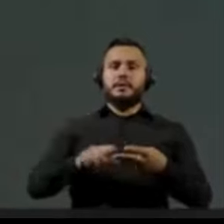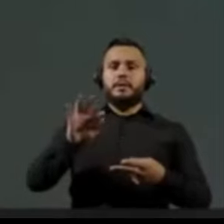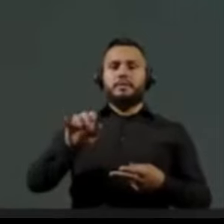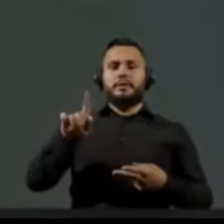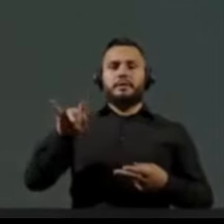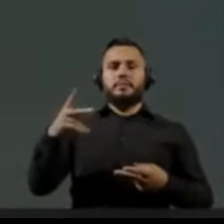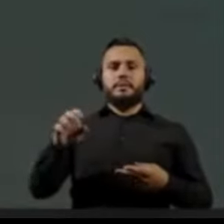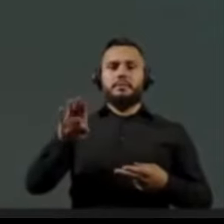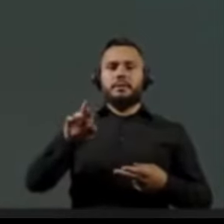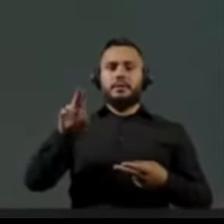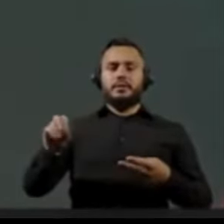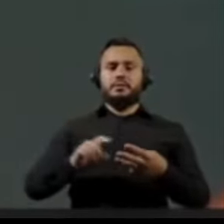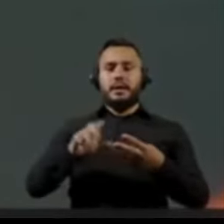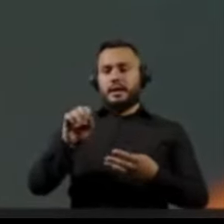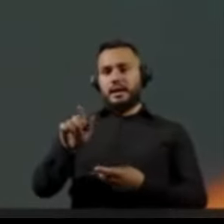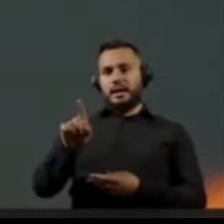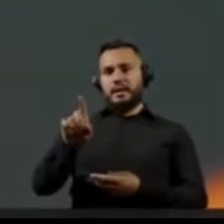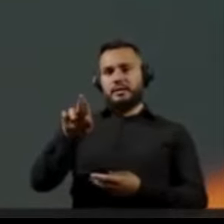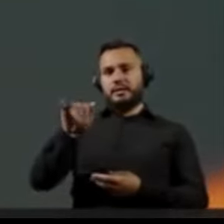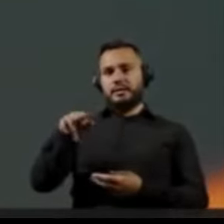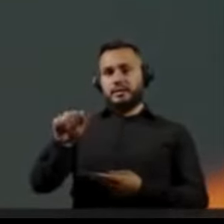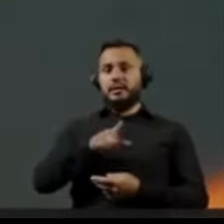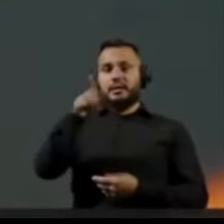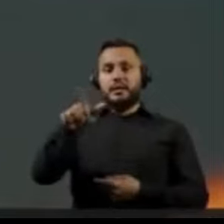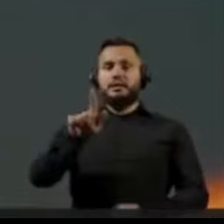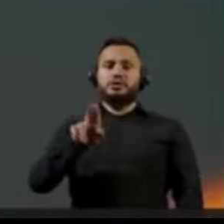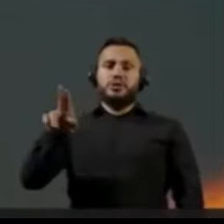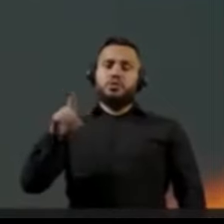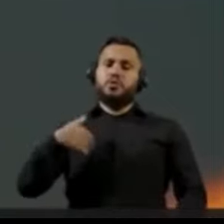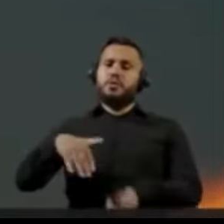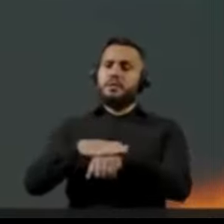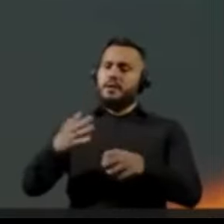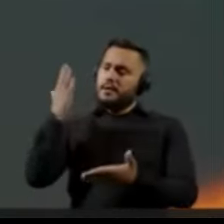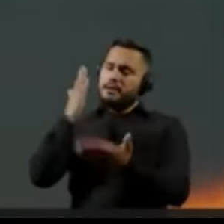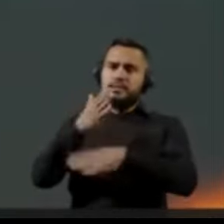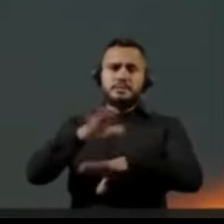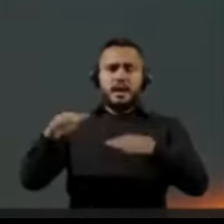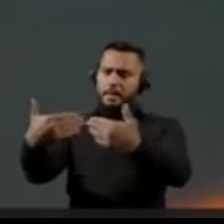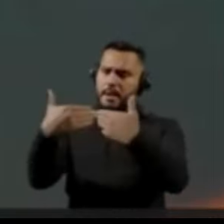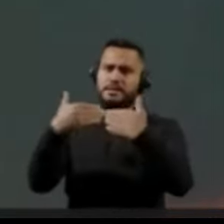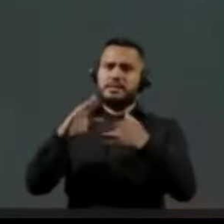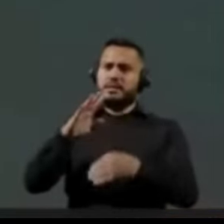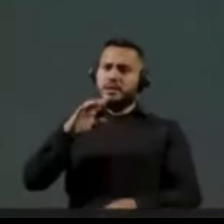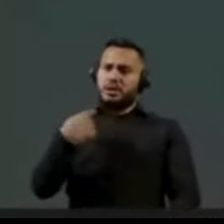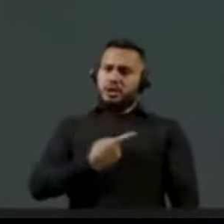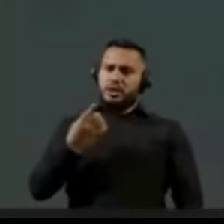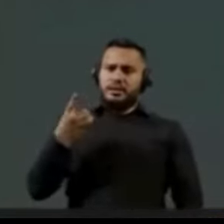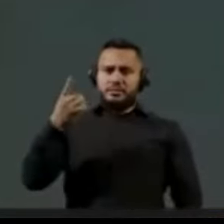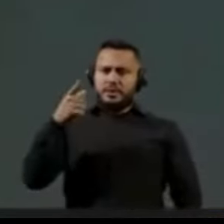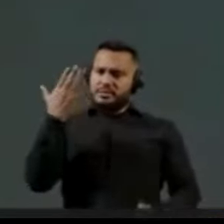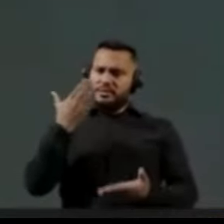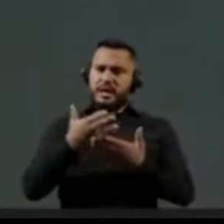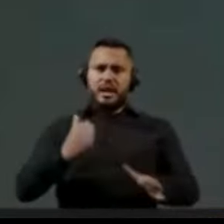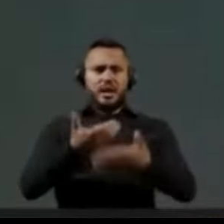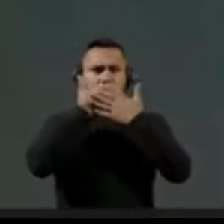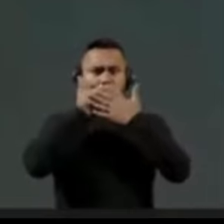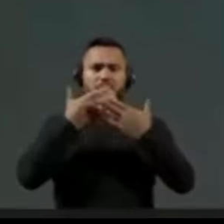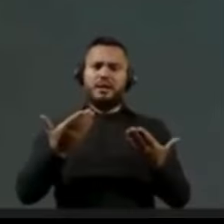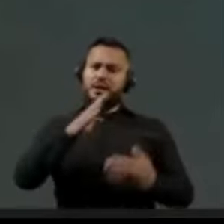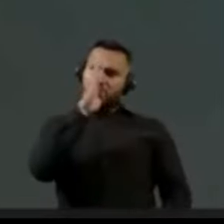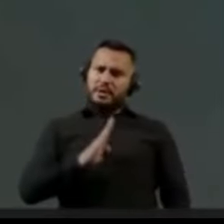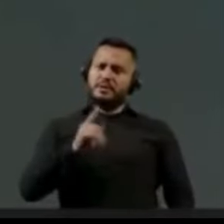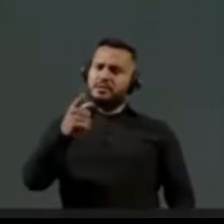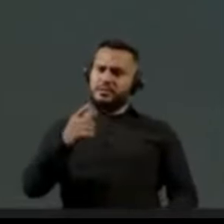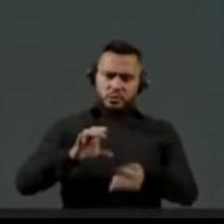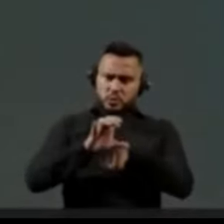o Messias lá na GU, para dizer... chega de perseguirem deputados por falas, vocês querem calar a oposição do país, isso é inconstitucional, isso é